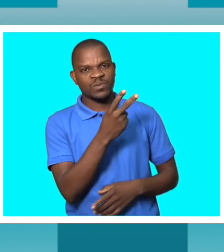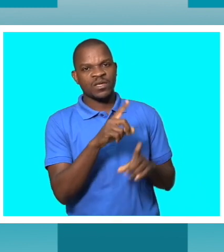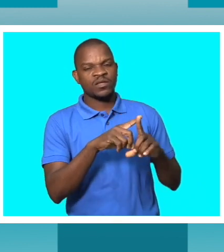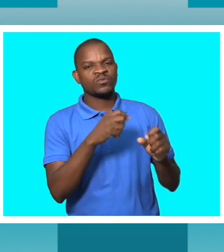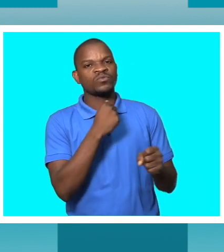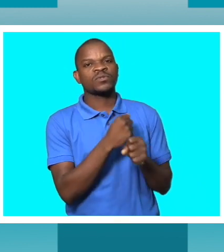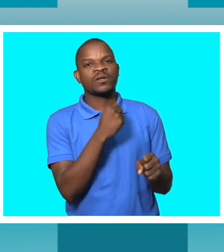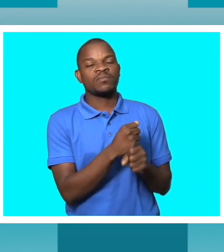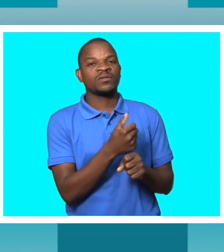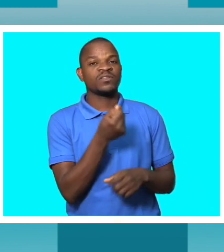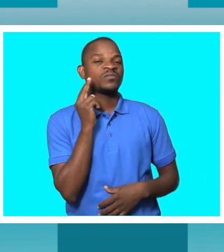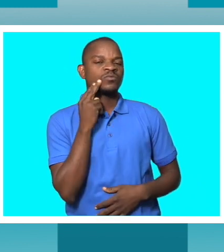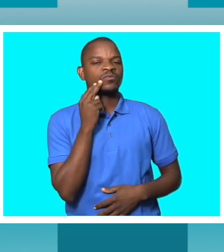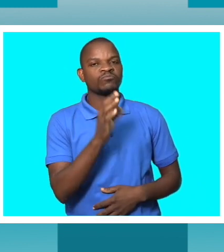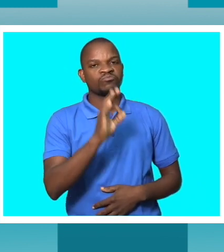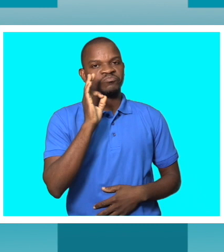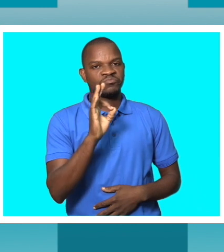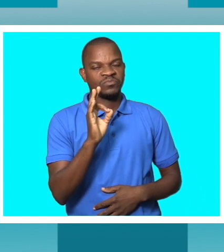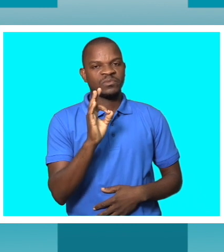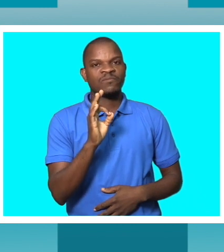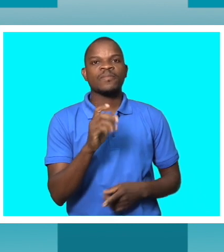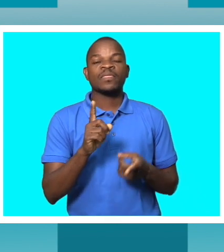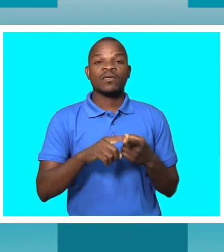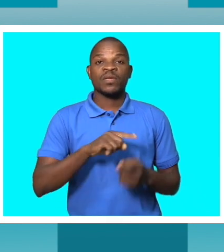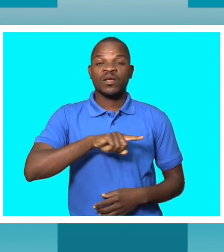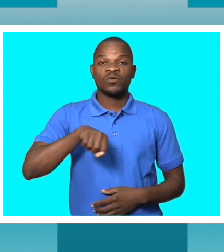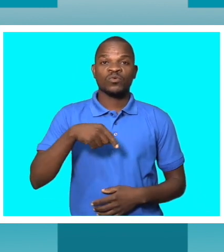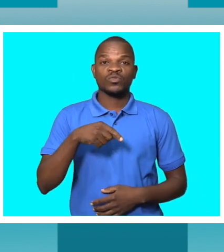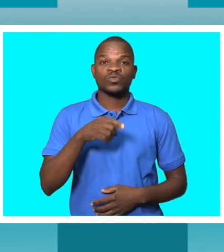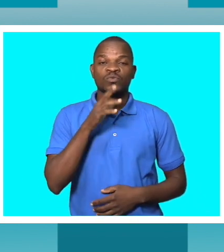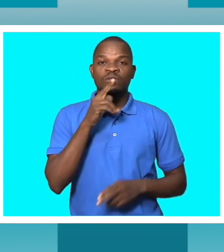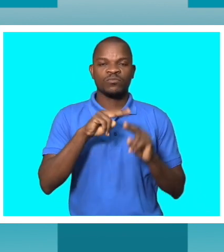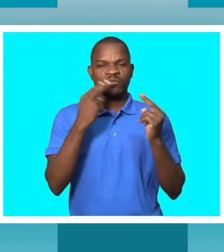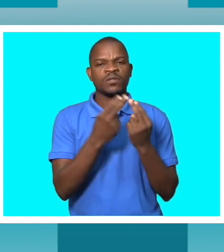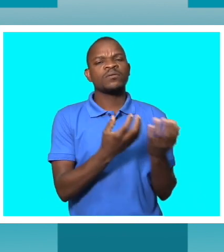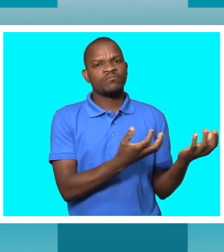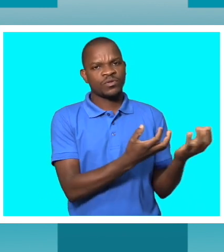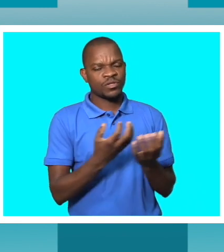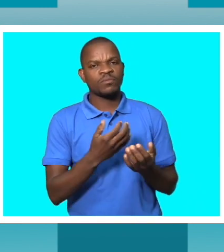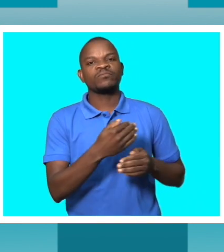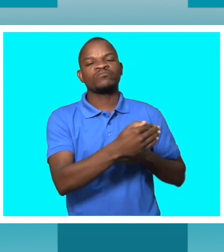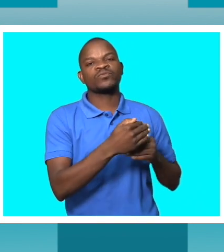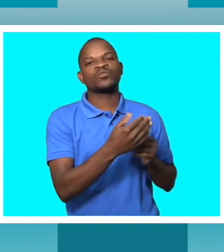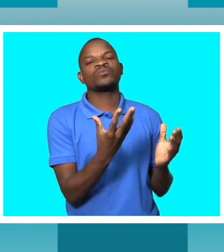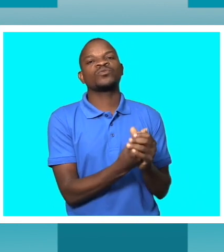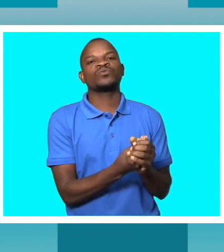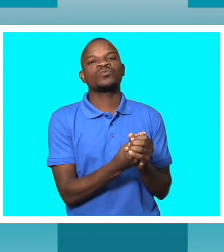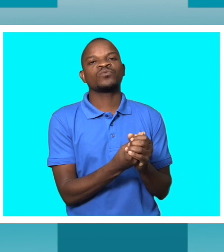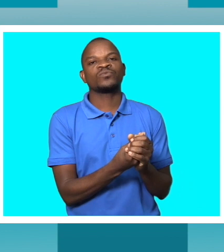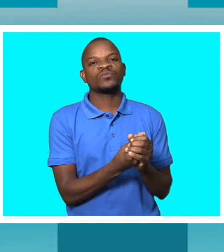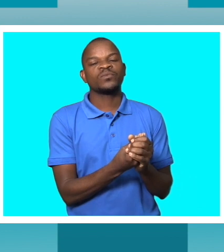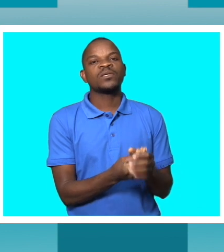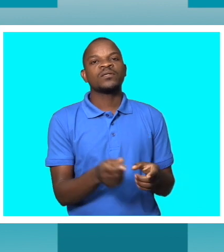especial o trabalho desenvolvido e achamos que, como município, também precisamos de estar mais